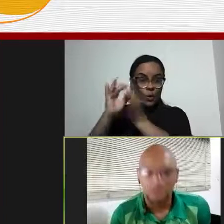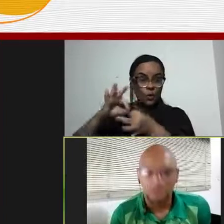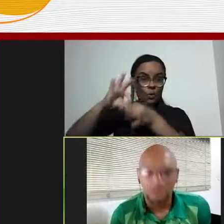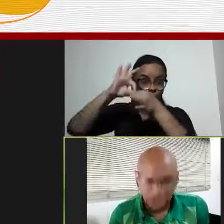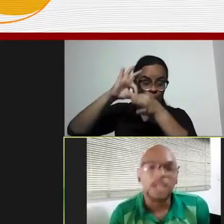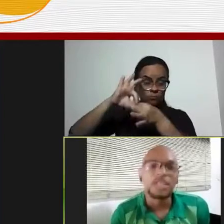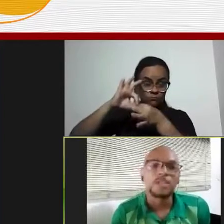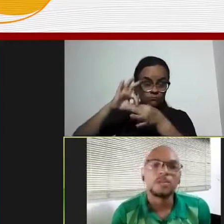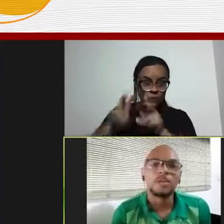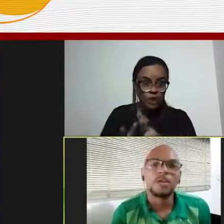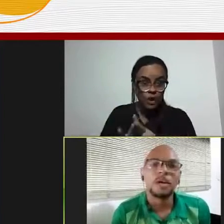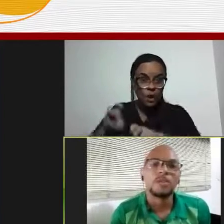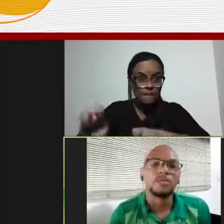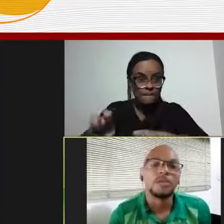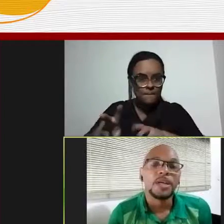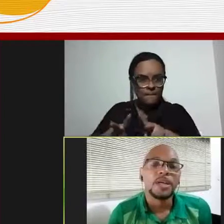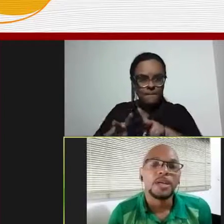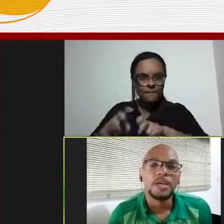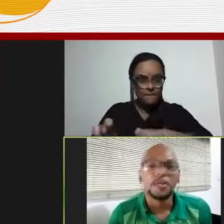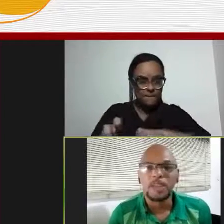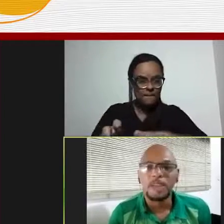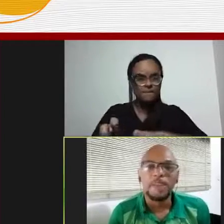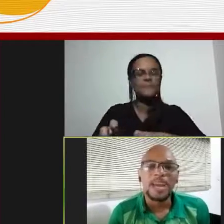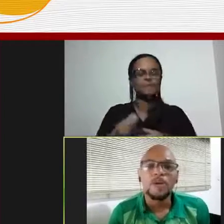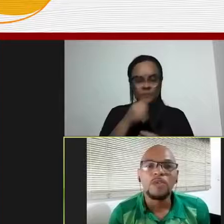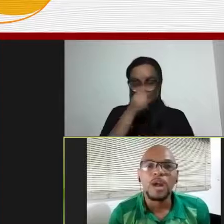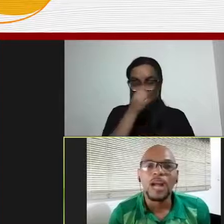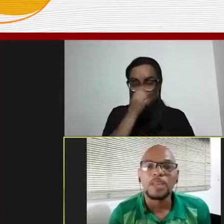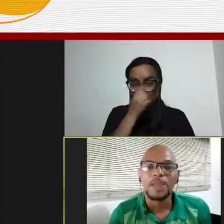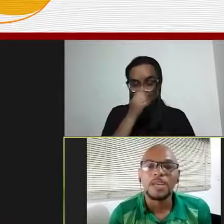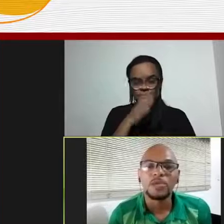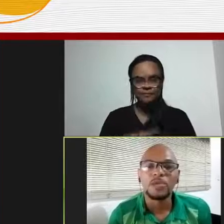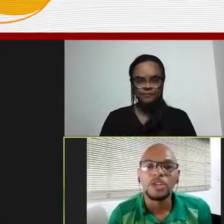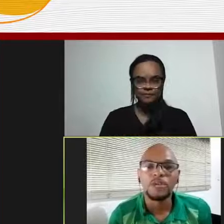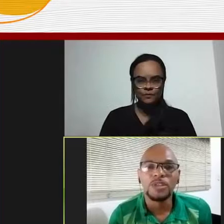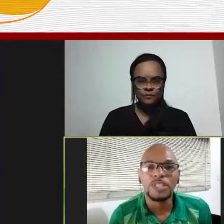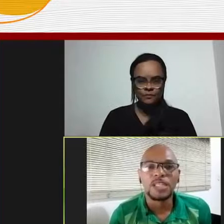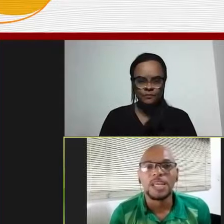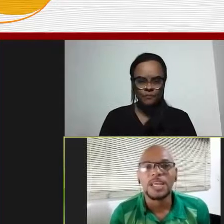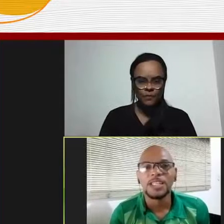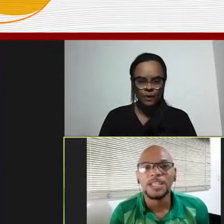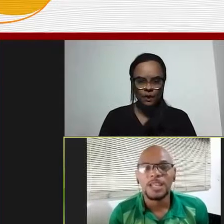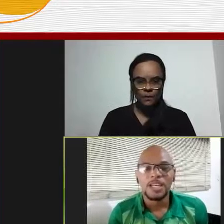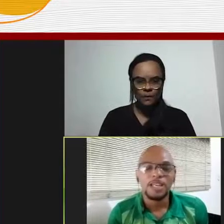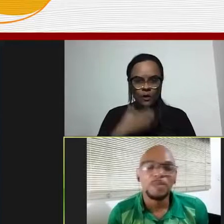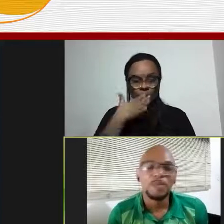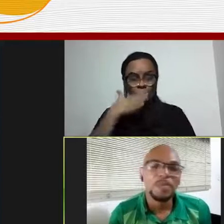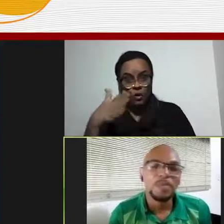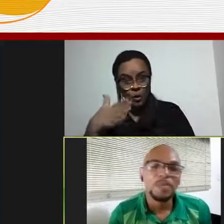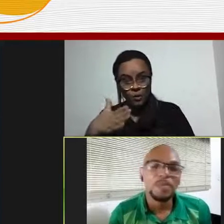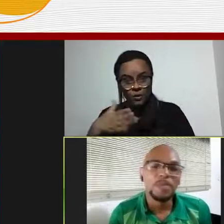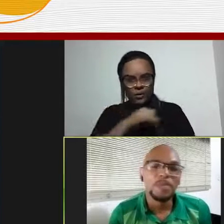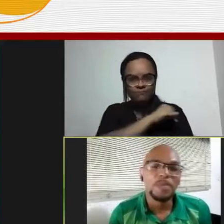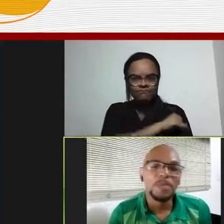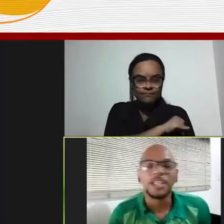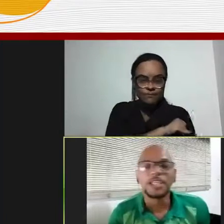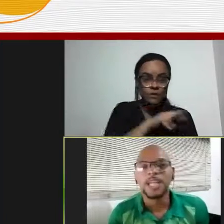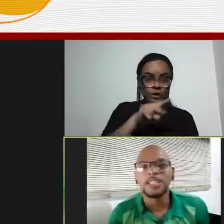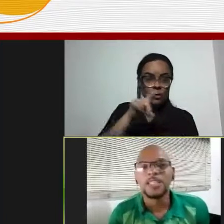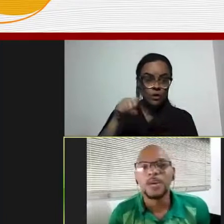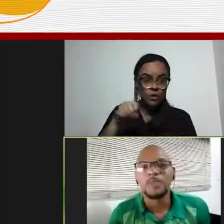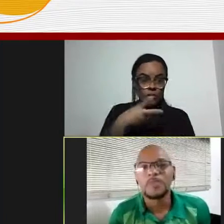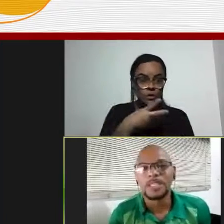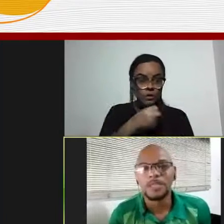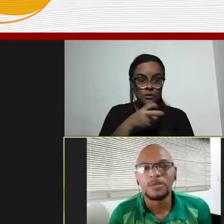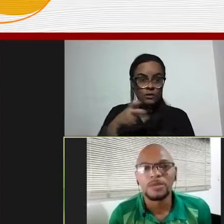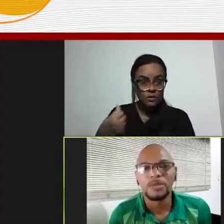de um salto de distância, de Toronto, e eu estava pré-convocado para Rio 2016, e meu nome não saiu na listagem